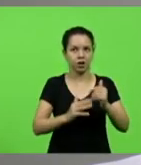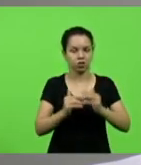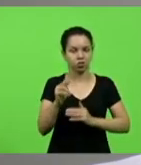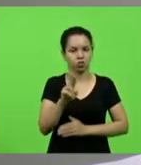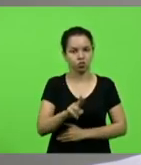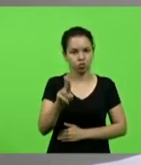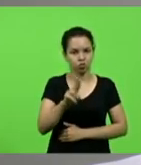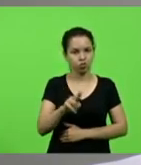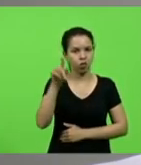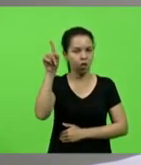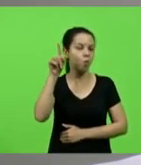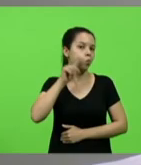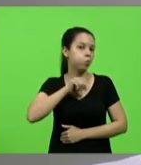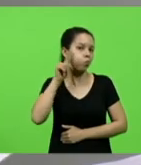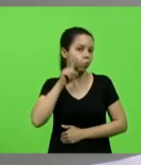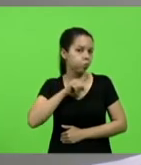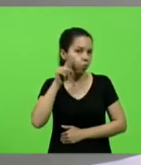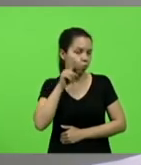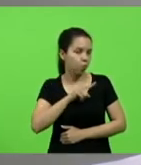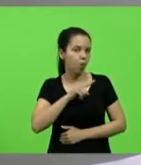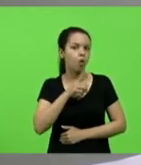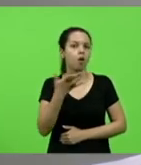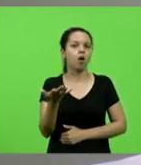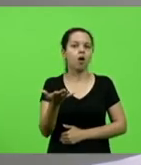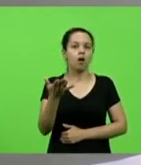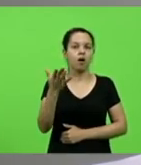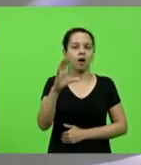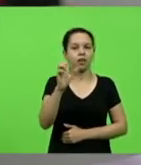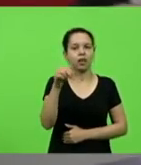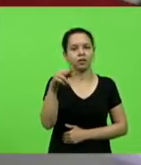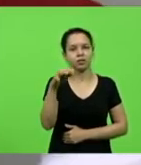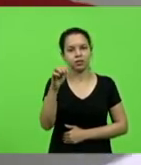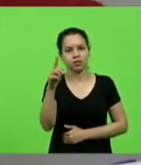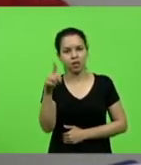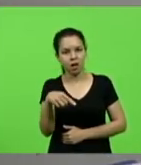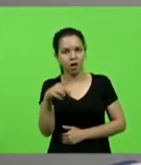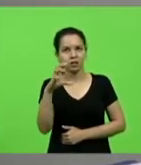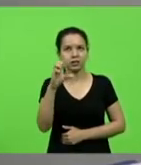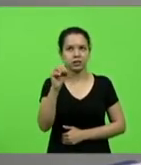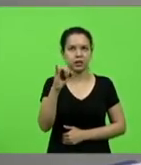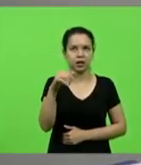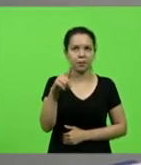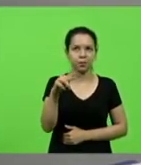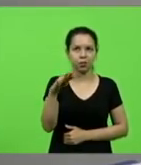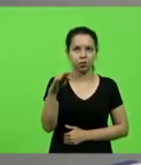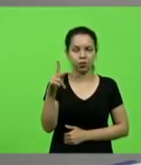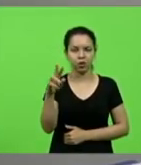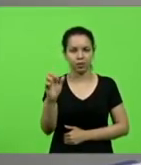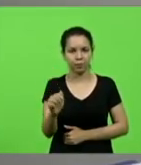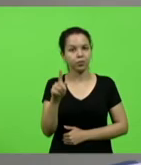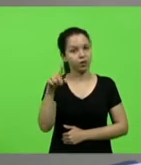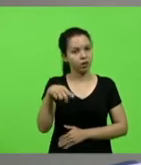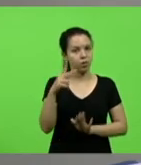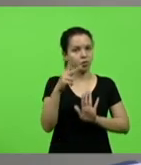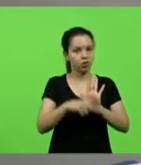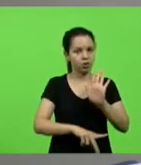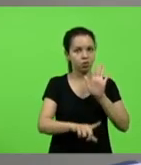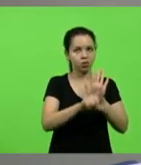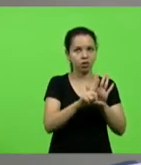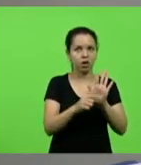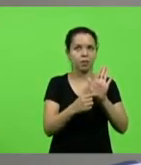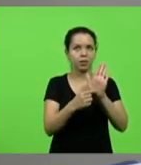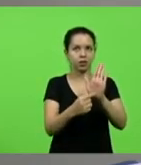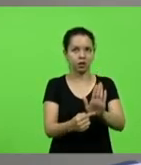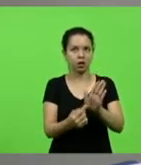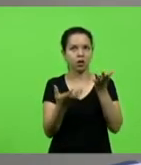Estados Unidos, Canadá, Austrália, Singapura, enfim. Então, é um pouco esse o projeto de lei que foi apresentado. Eu gostaria